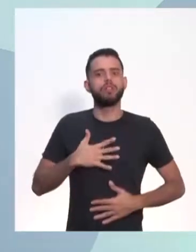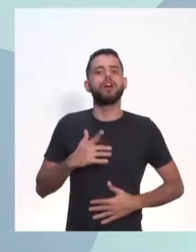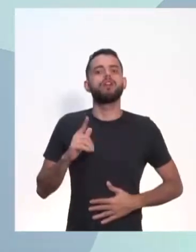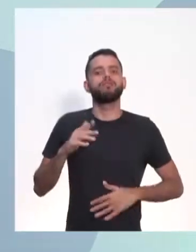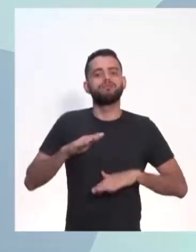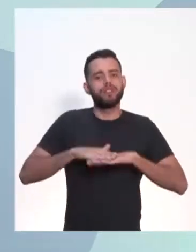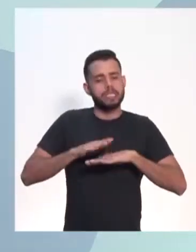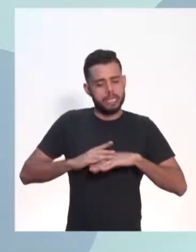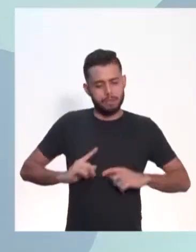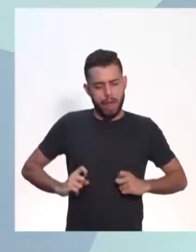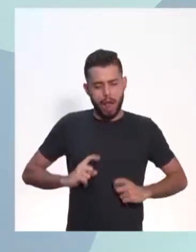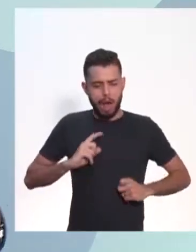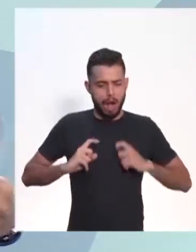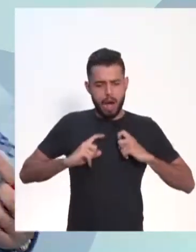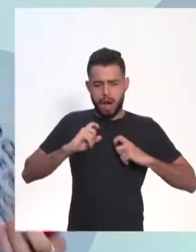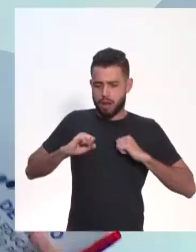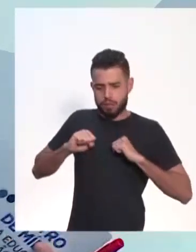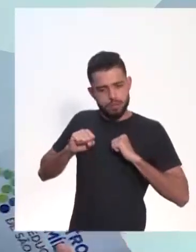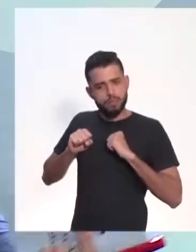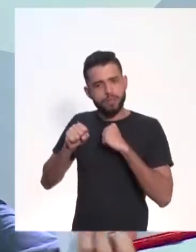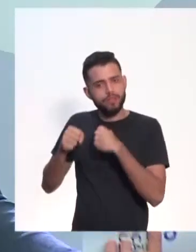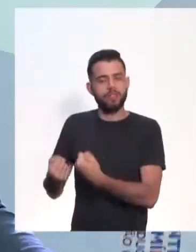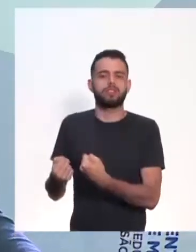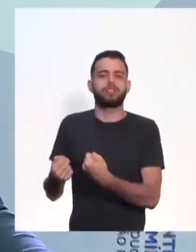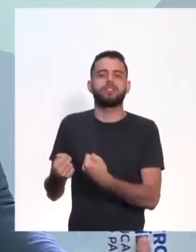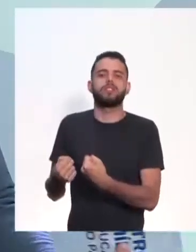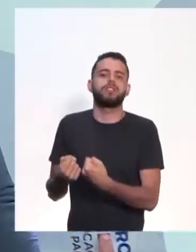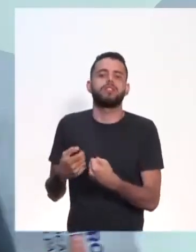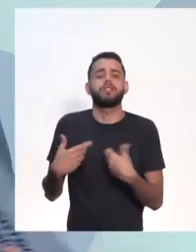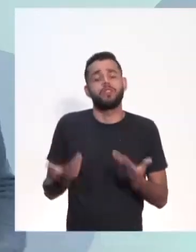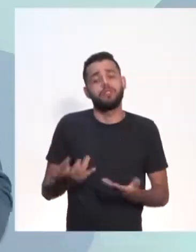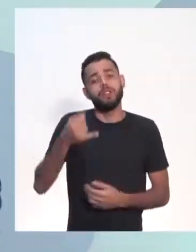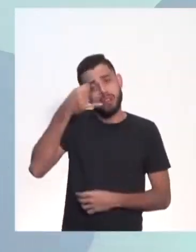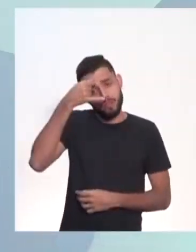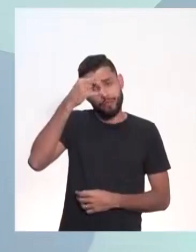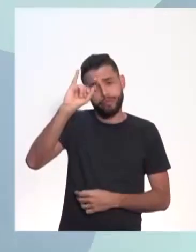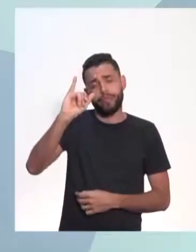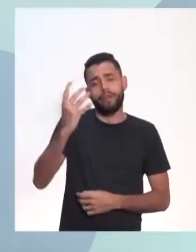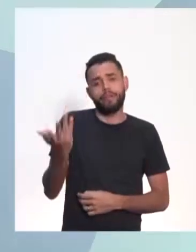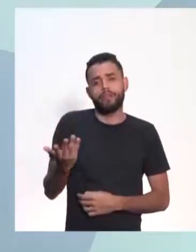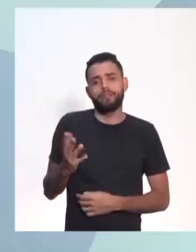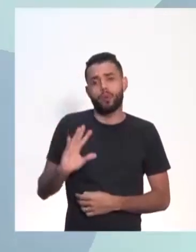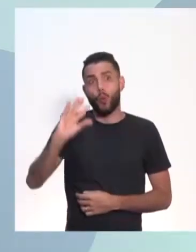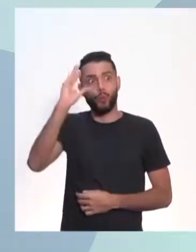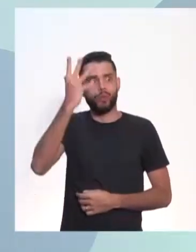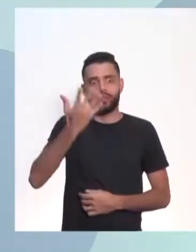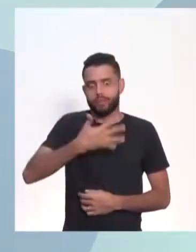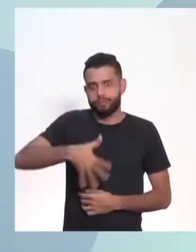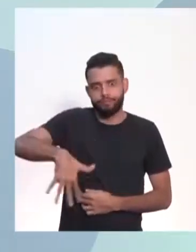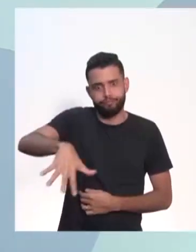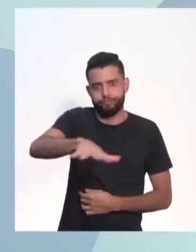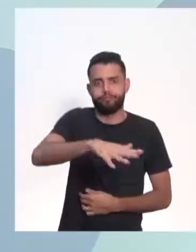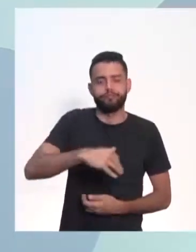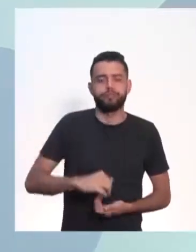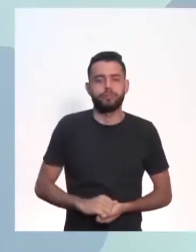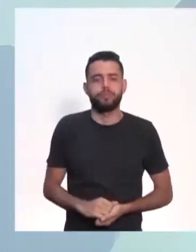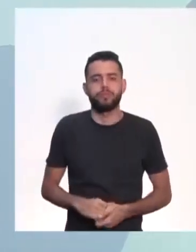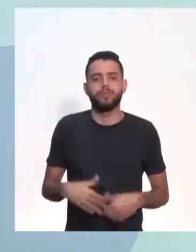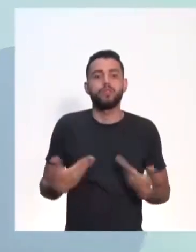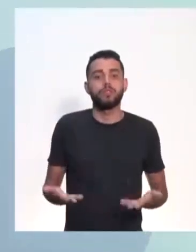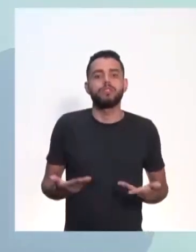uma defesa e aí sim a gente não ter essas consequências que a gente está vendo. Então, a partir do momento que eu consigo